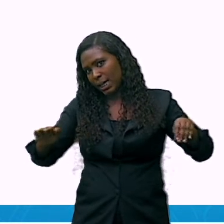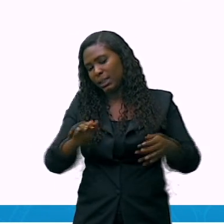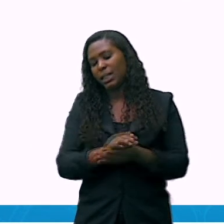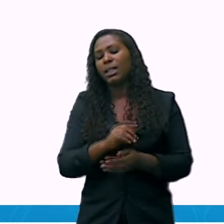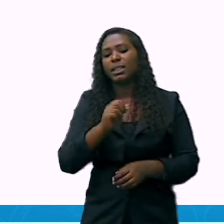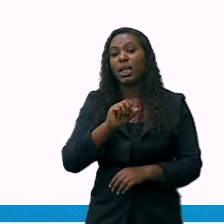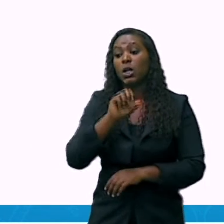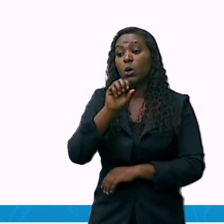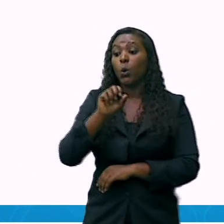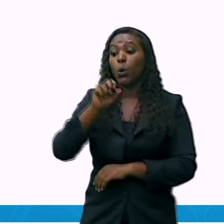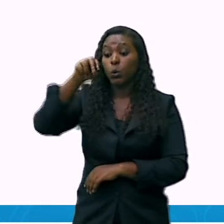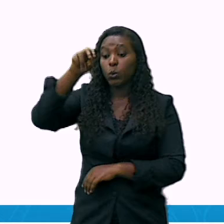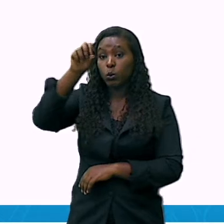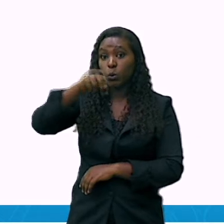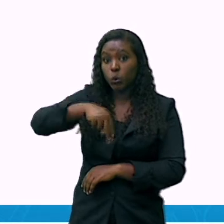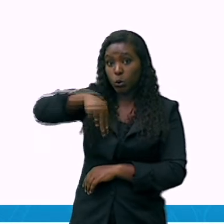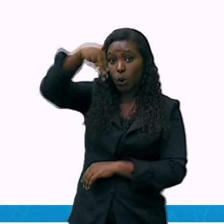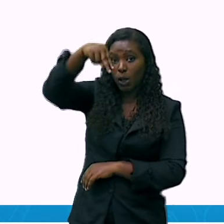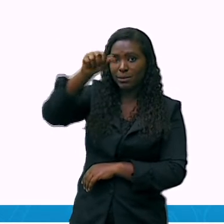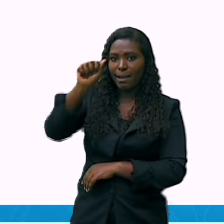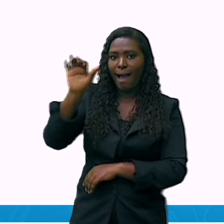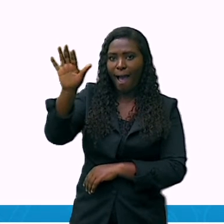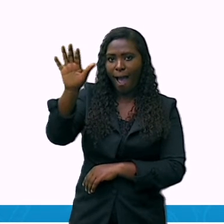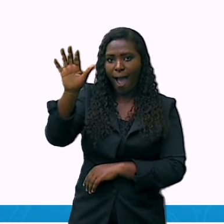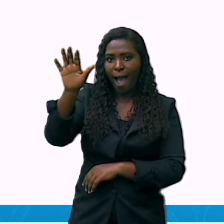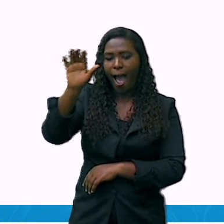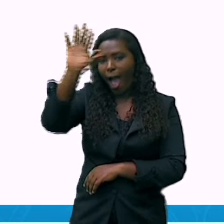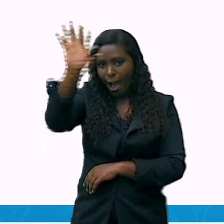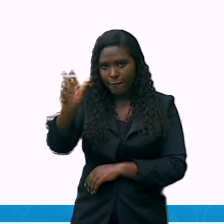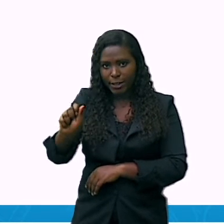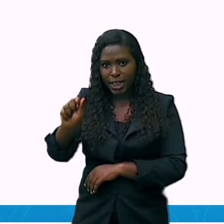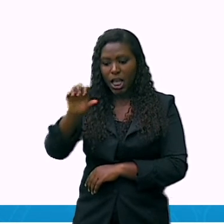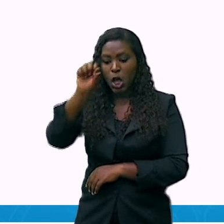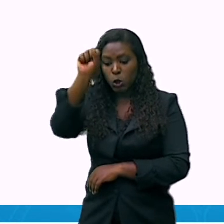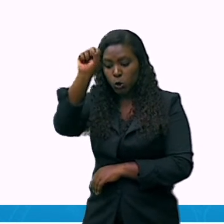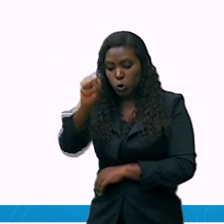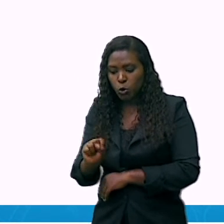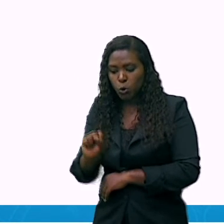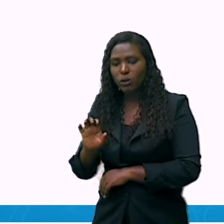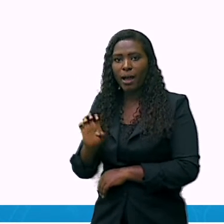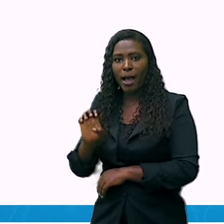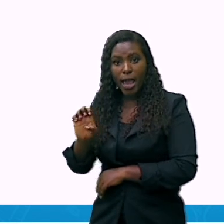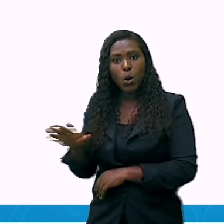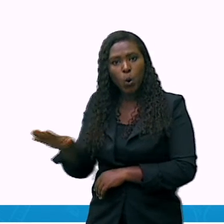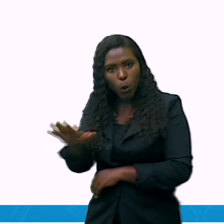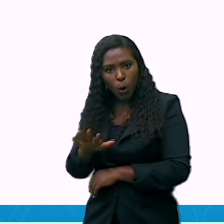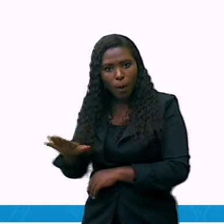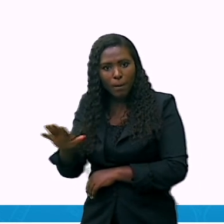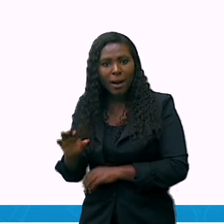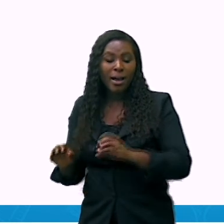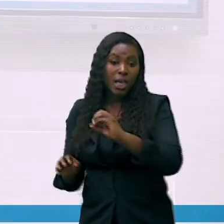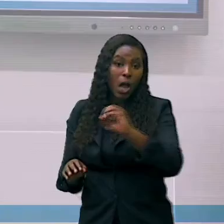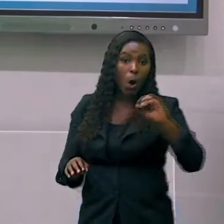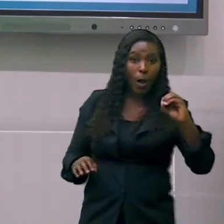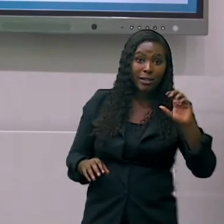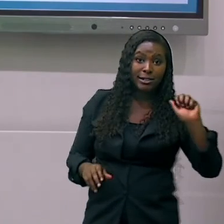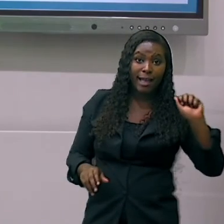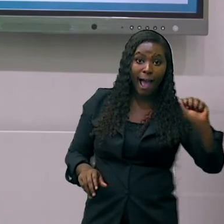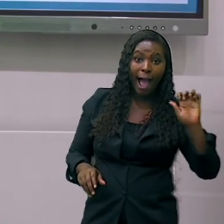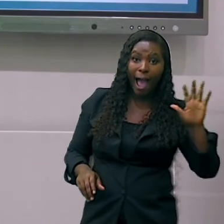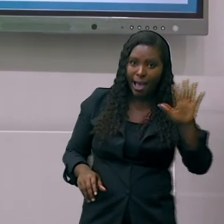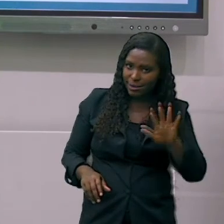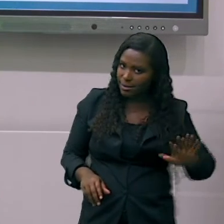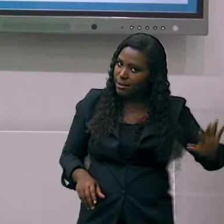Europa e a oeste da Ásia, conforme destacado no mapa. Visualize